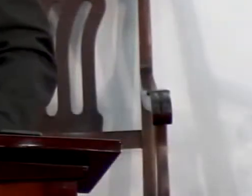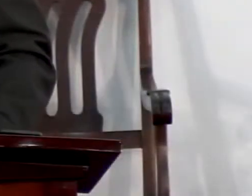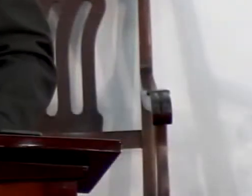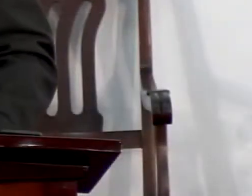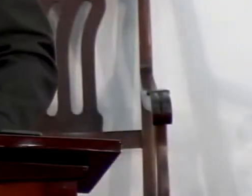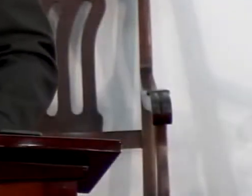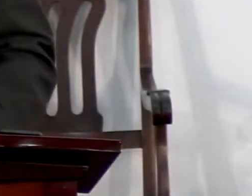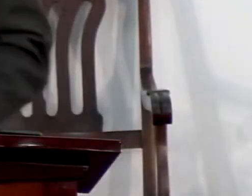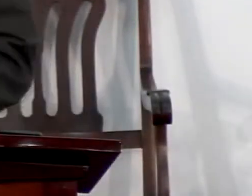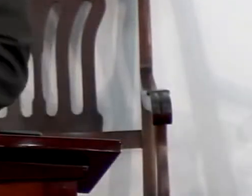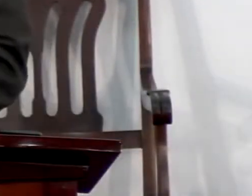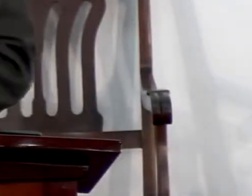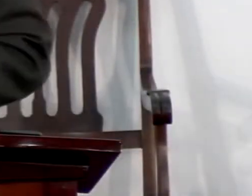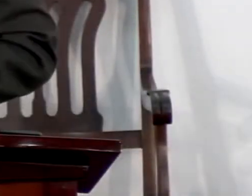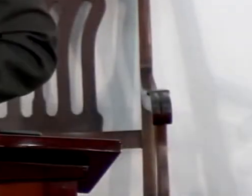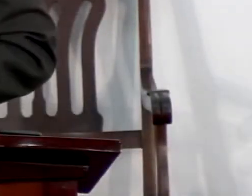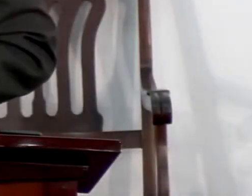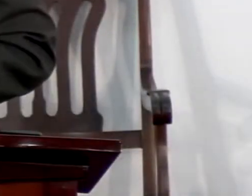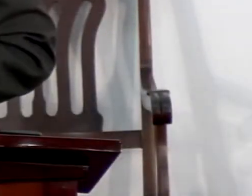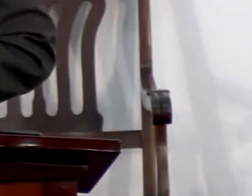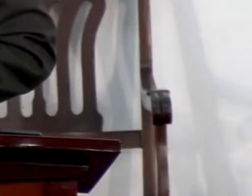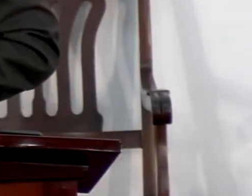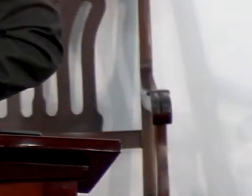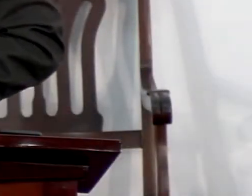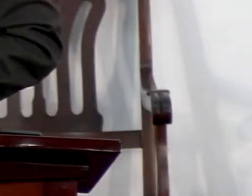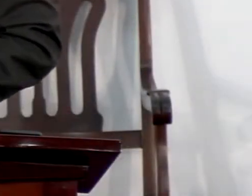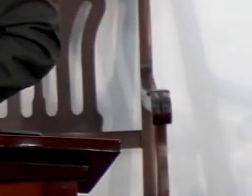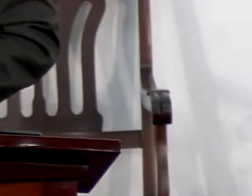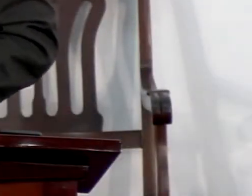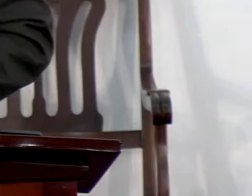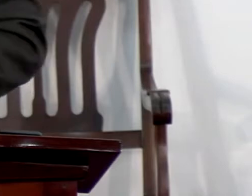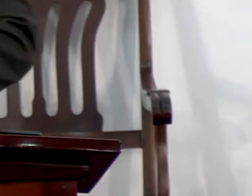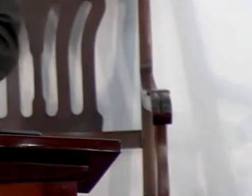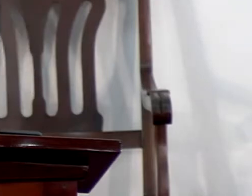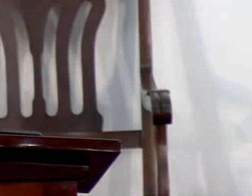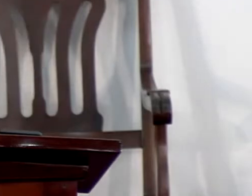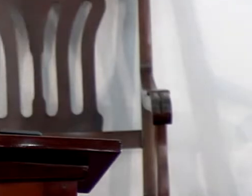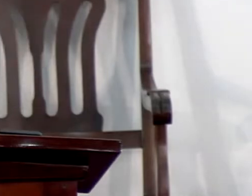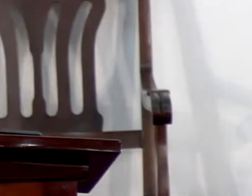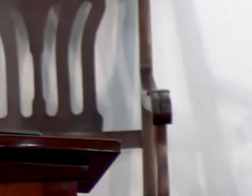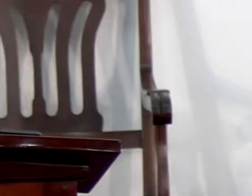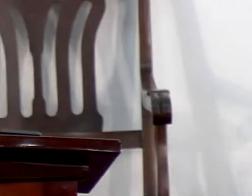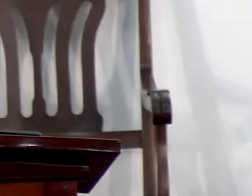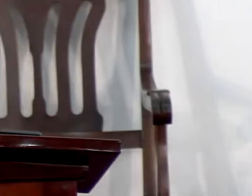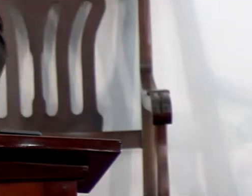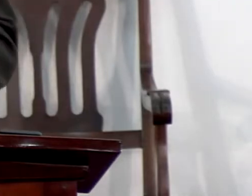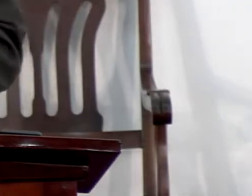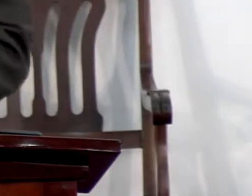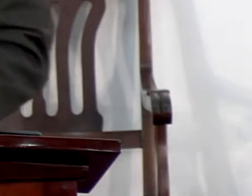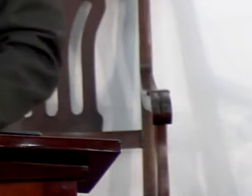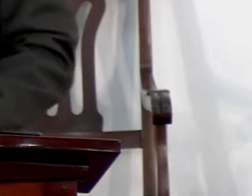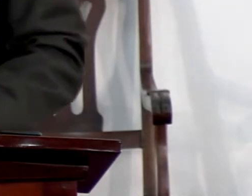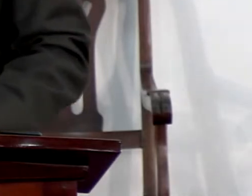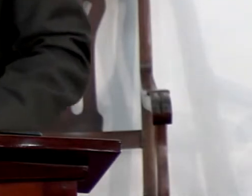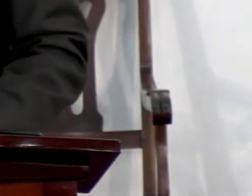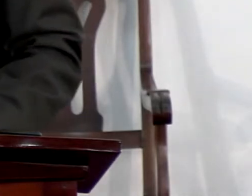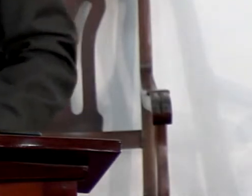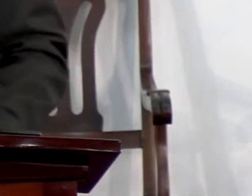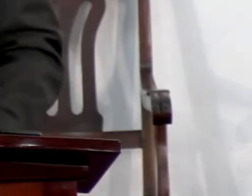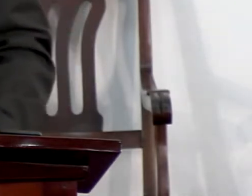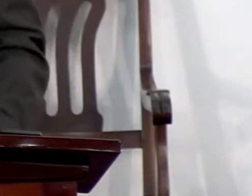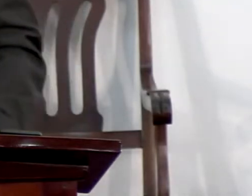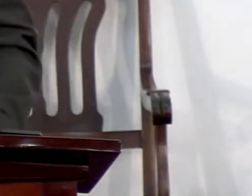Filipenses 2, versículos 19 a 30. Assim diz a palavra do nosso Senhor. Espero, porém, no Senhor Jesus,